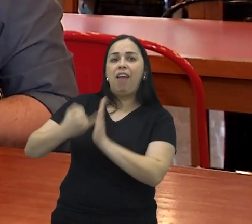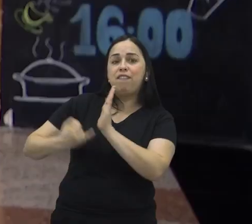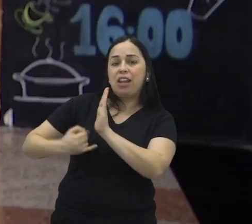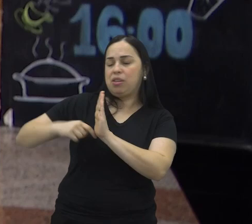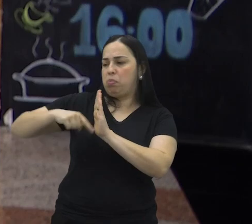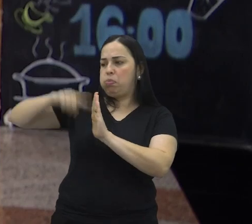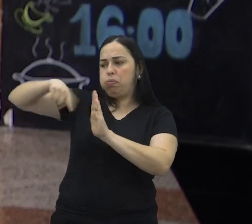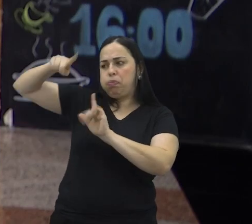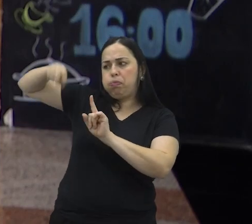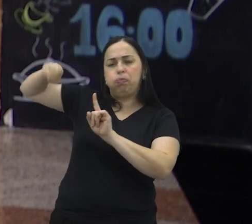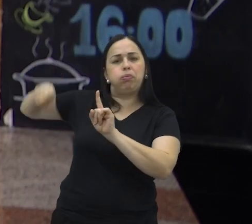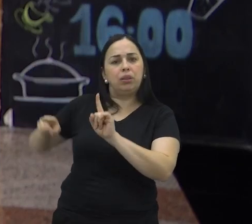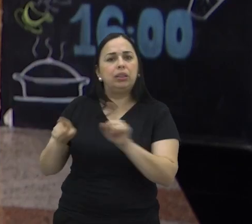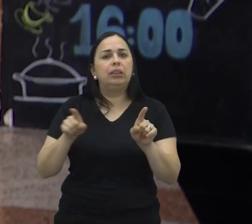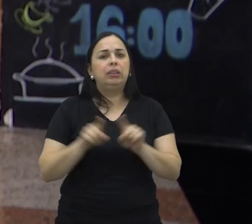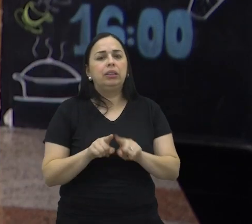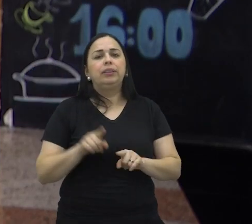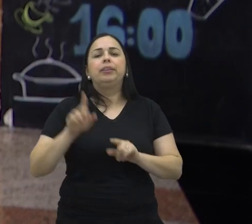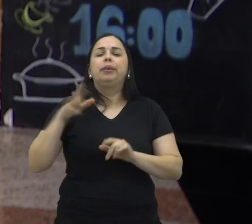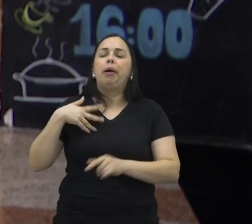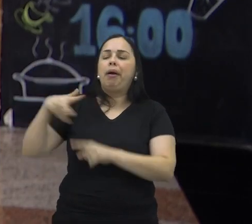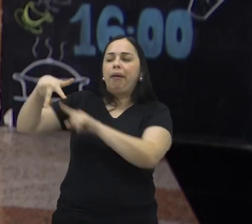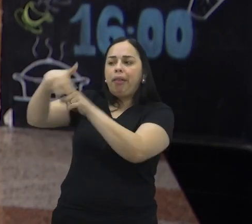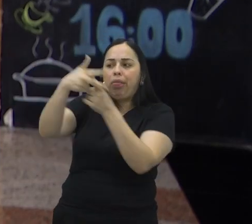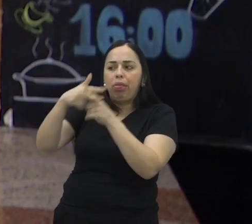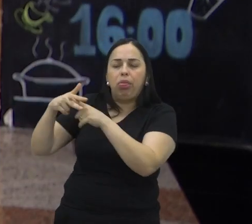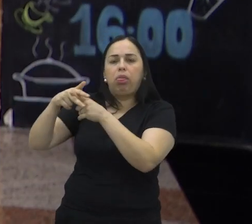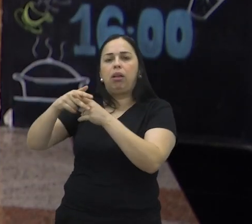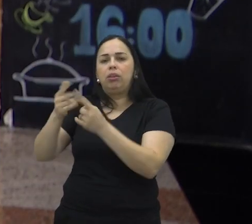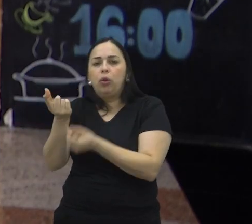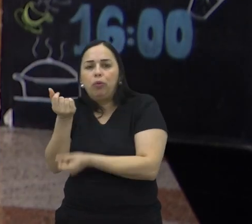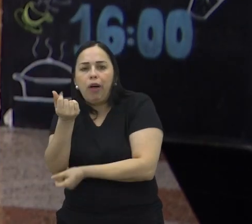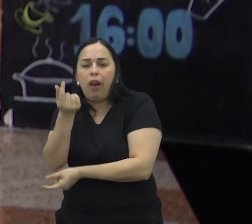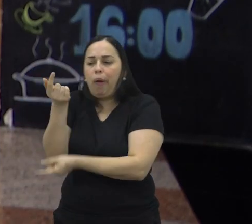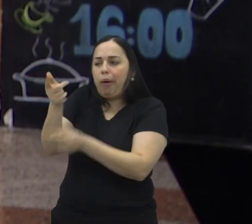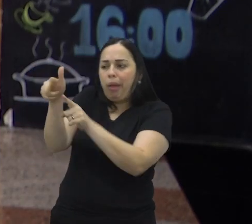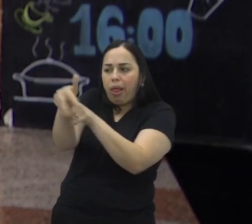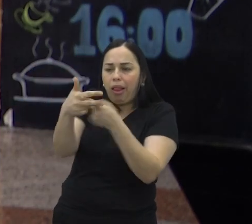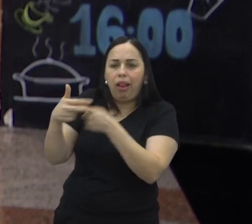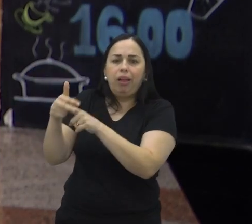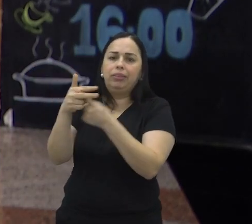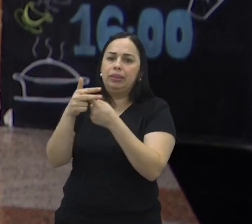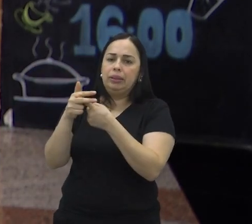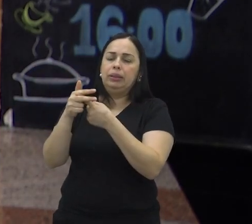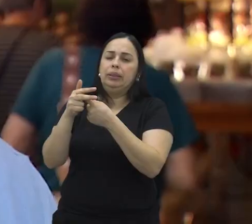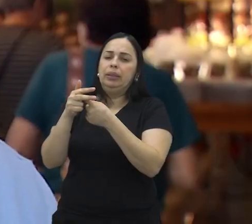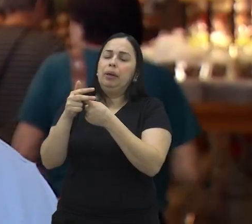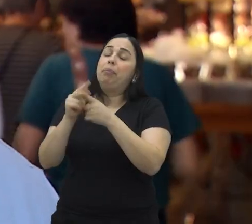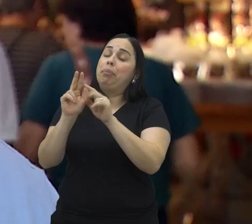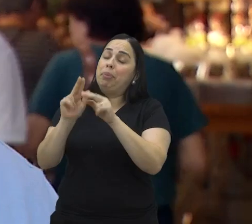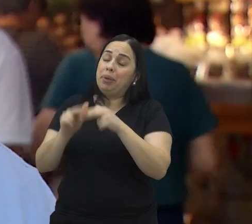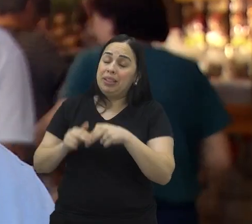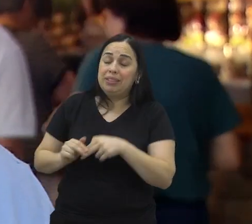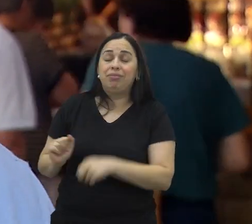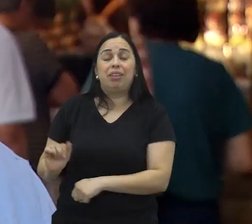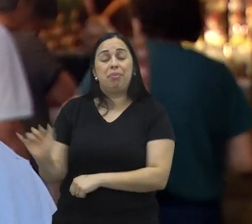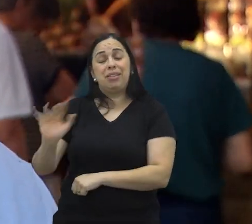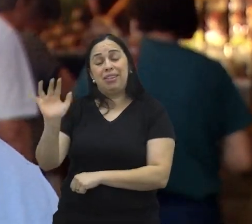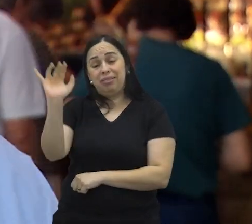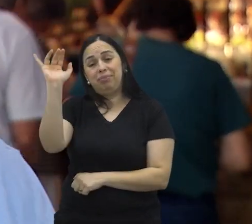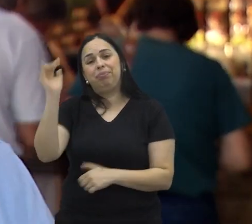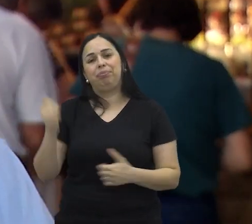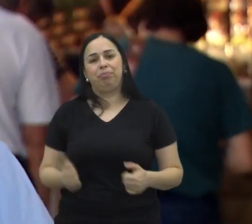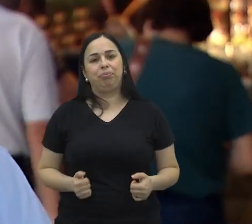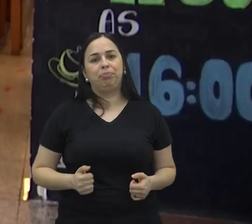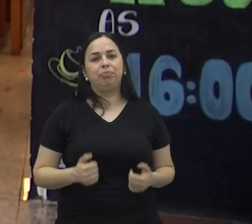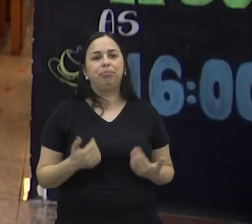inflação. Esse economista explica que os constantes ajustes nos preços praticados pelo mercado tornam o produto final cada